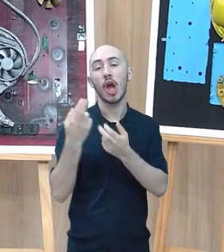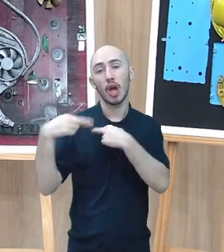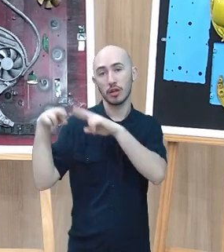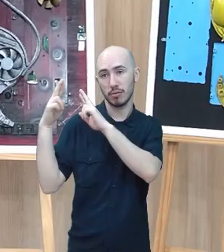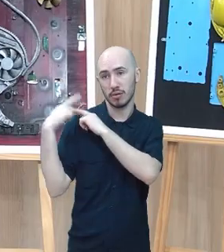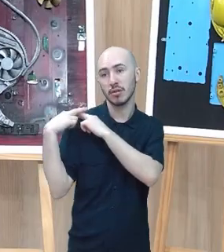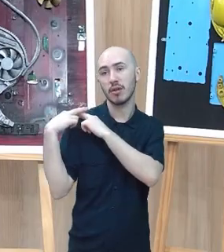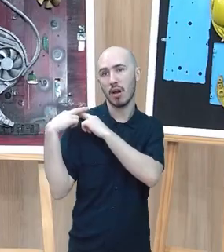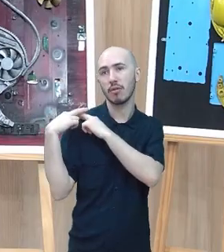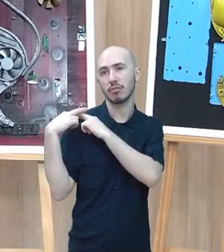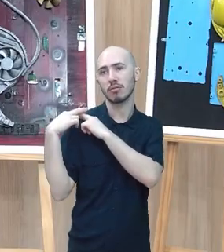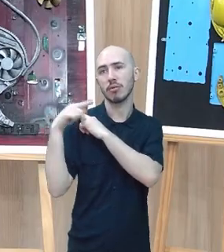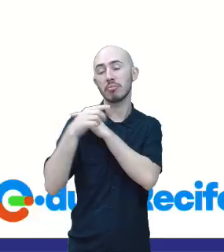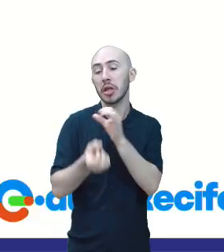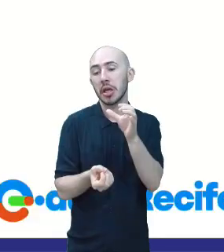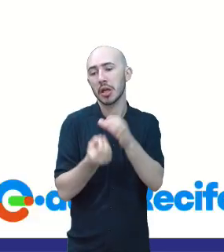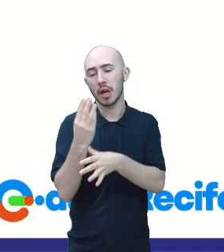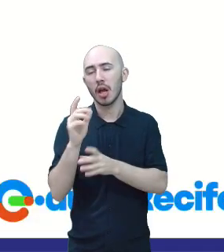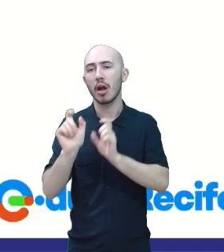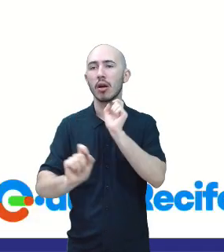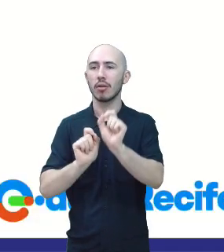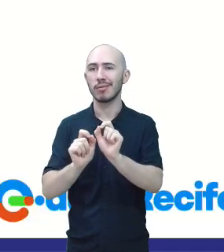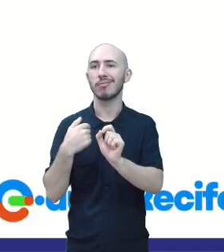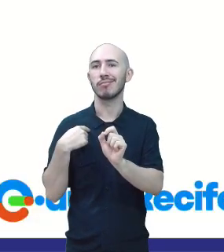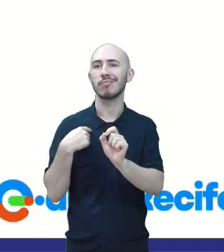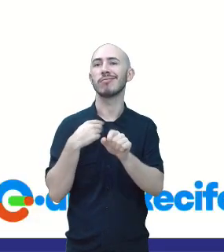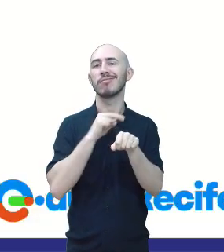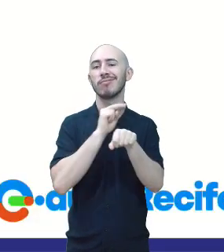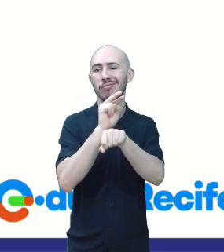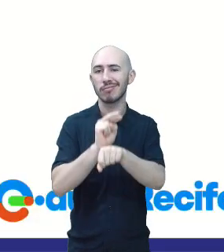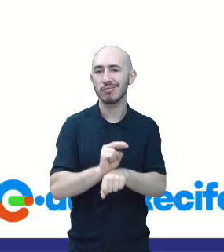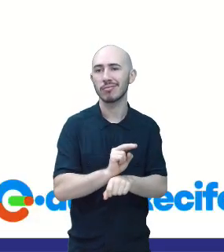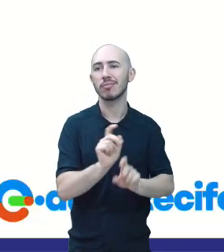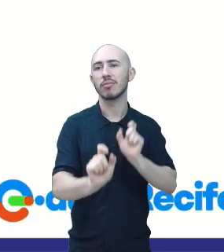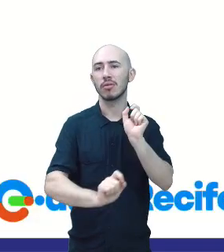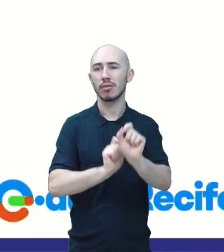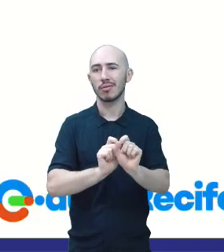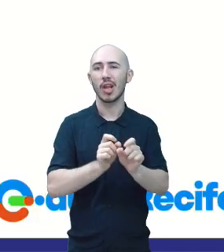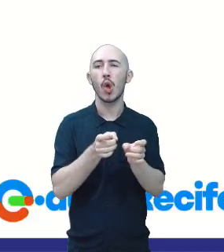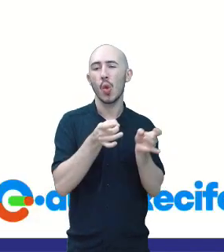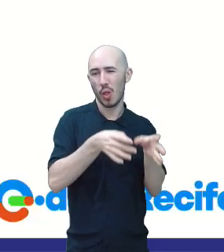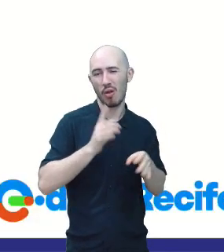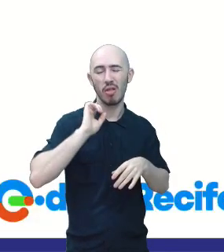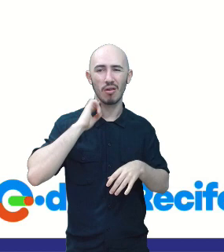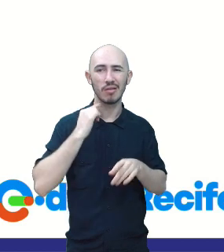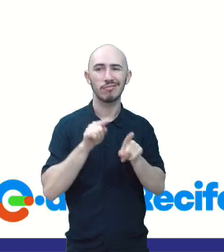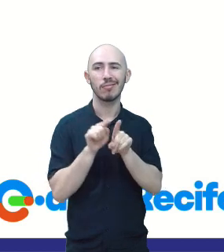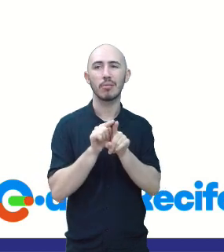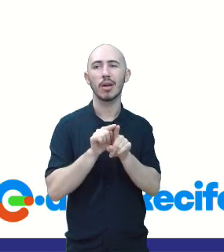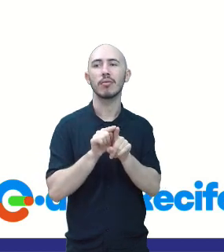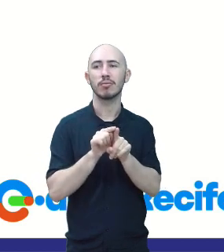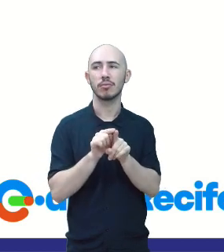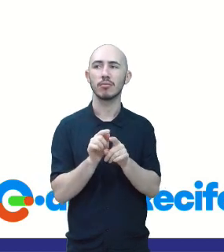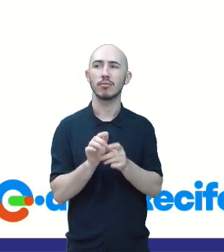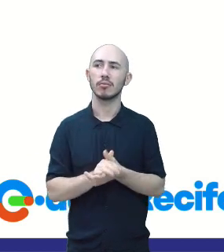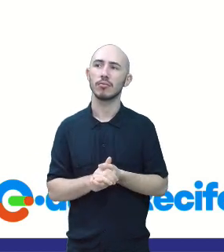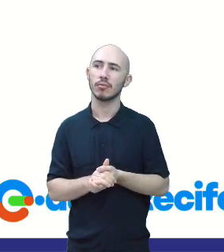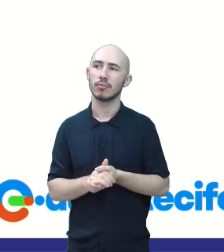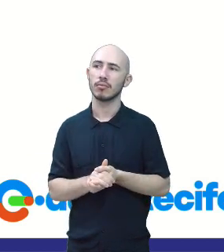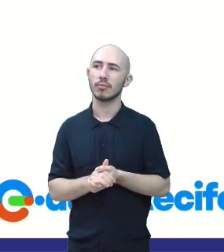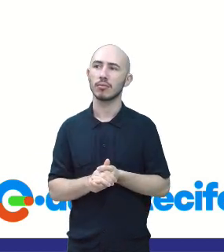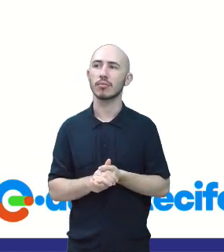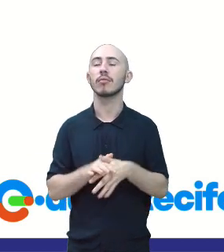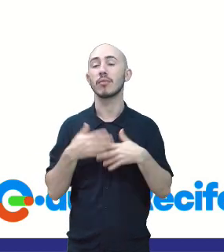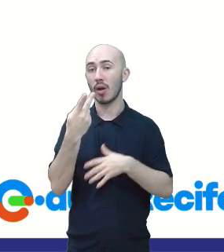foi criada no intuito de realizar o tratamento e disposição final dos resíduos sólidos, ok? Ela é atuante